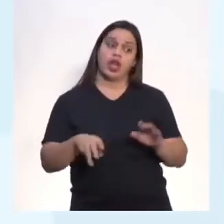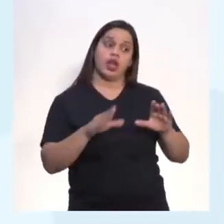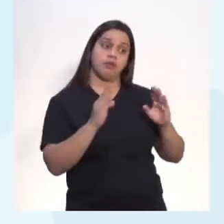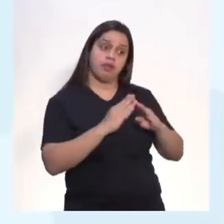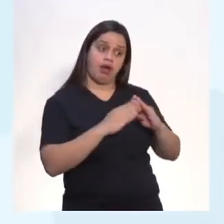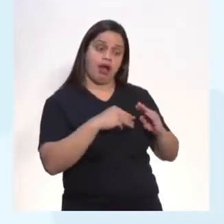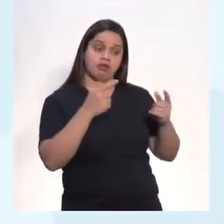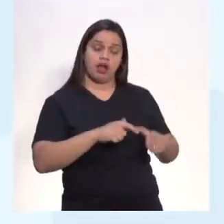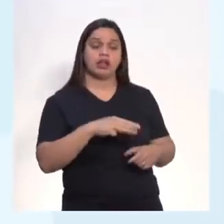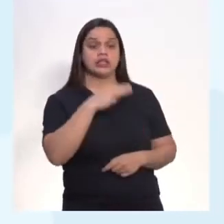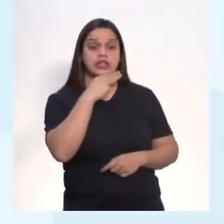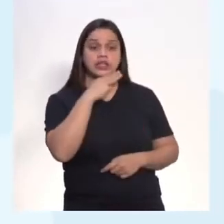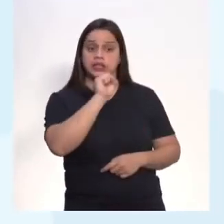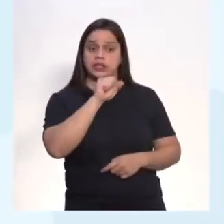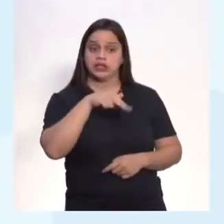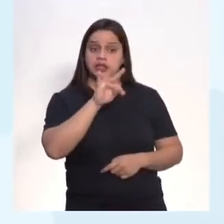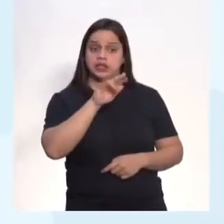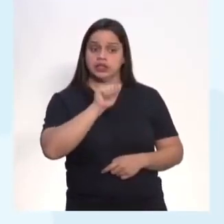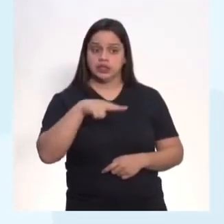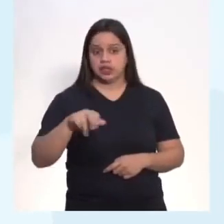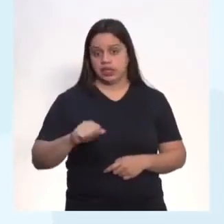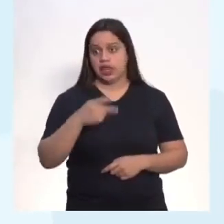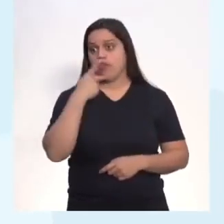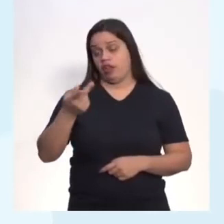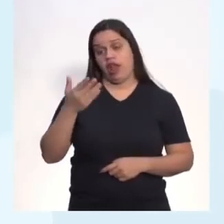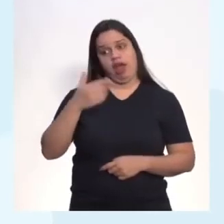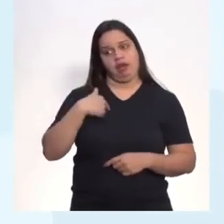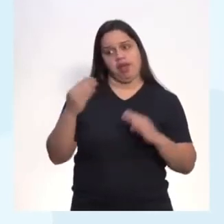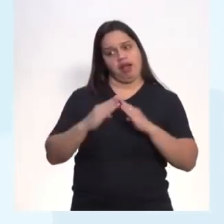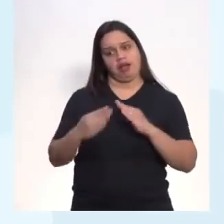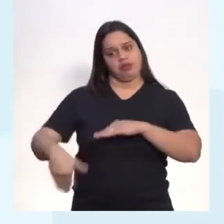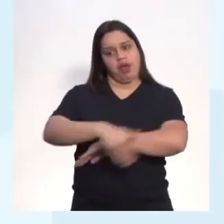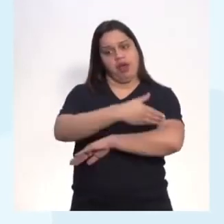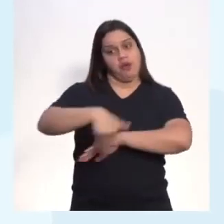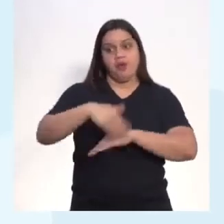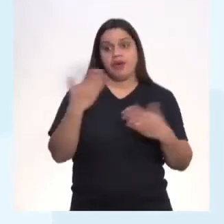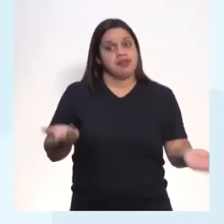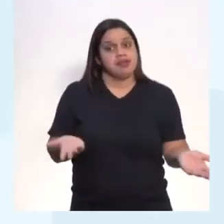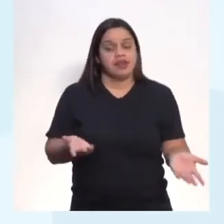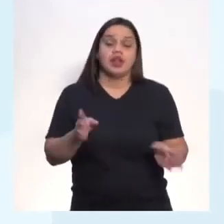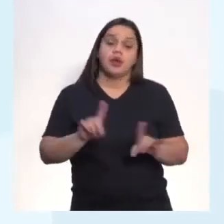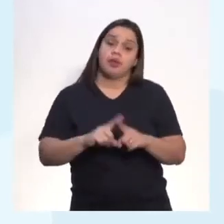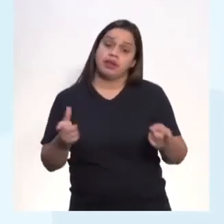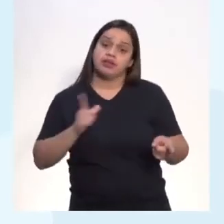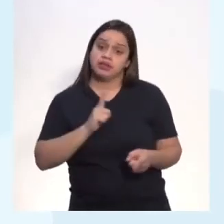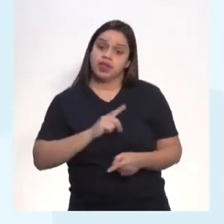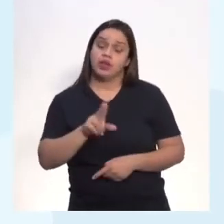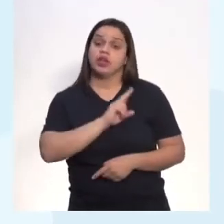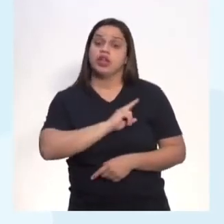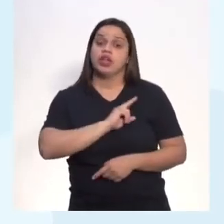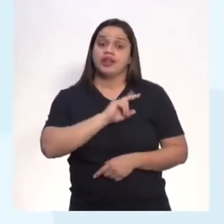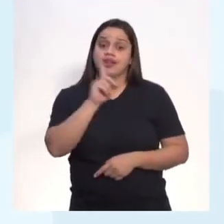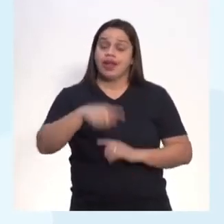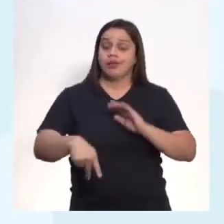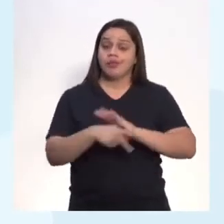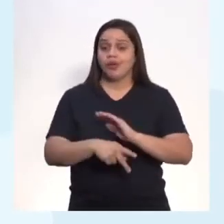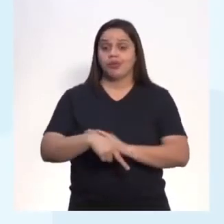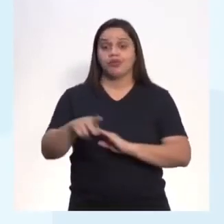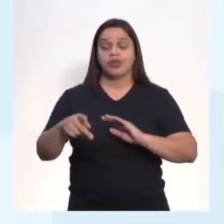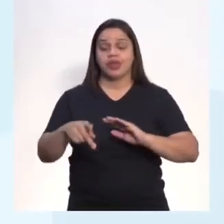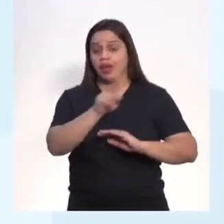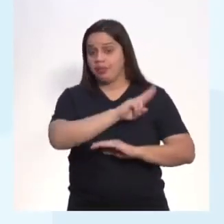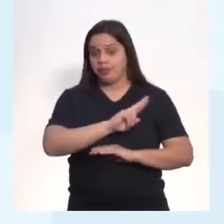substantivos comuns. Só que aí... numa rua. Exatamente. Eu tenho aqueles que são próprios, que nomeiam o ser de cada espécie. Então, por